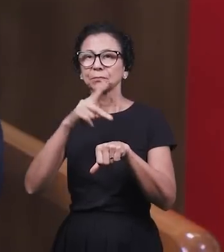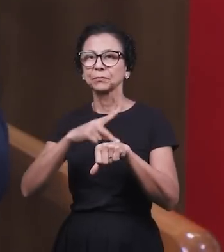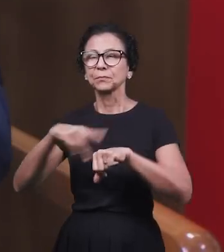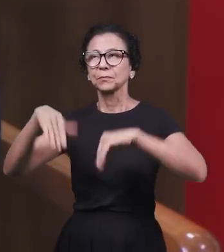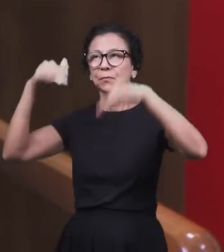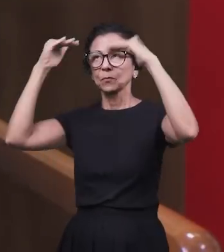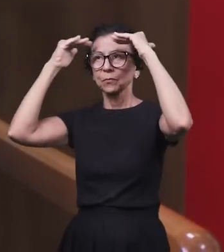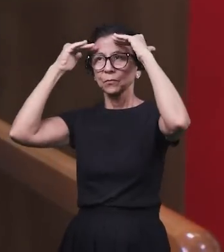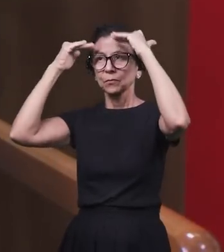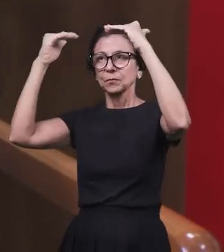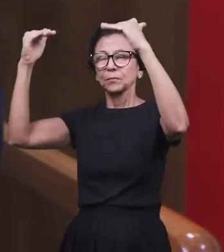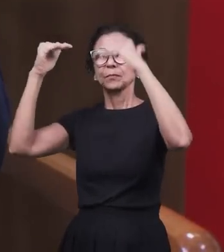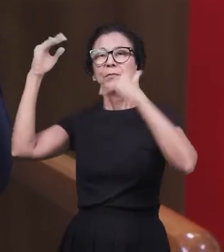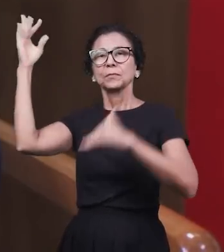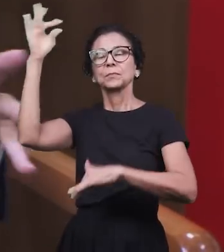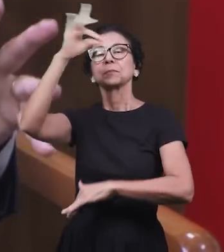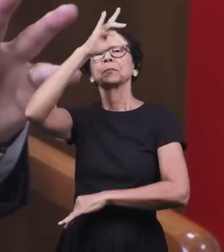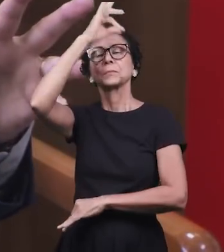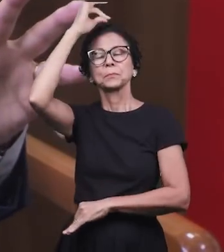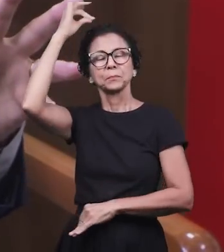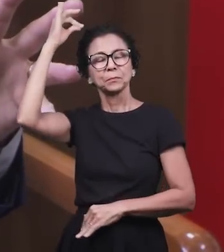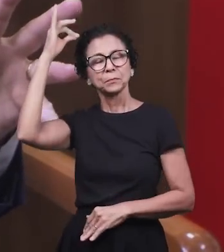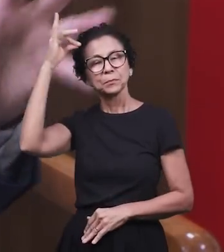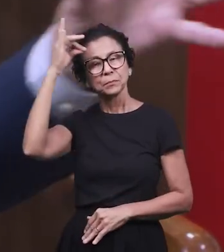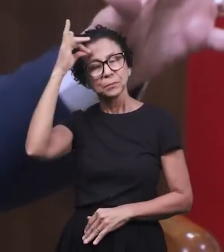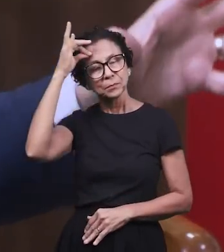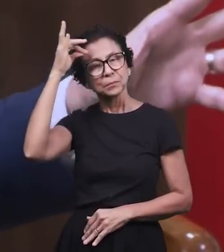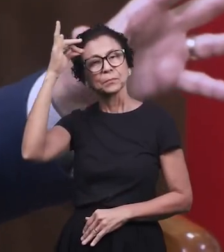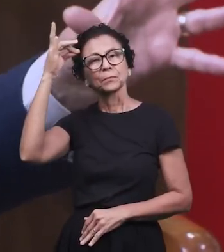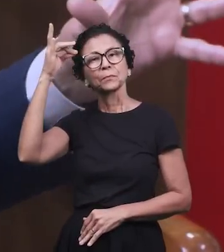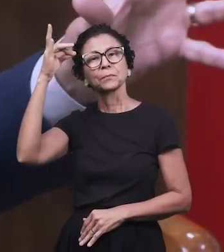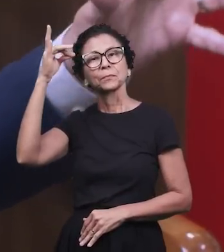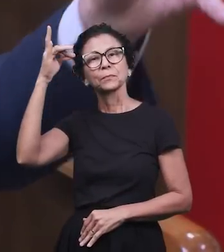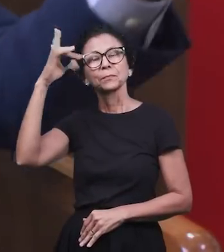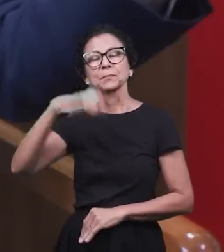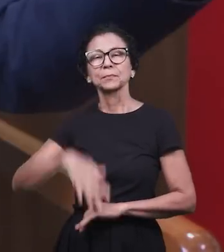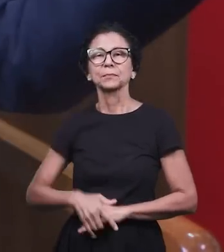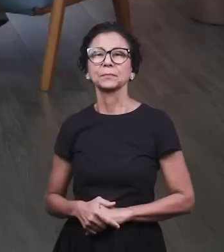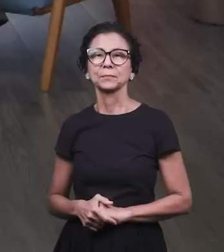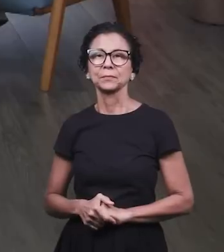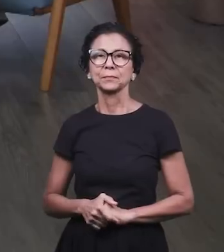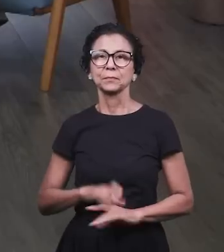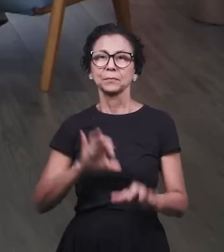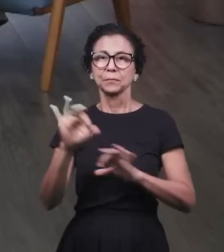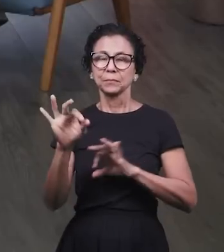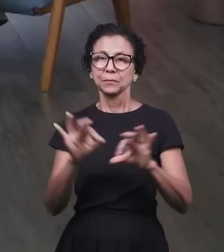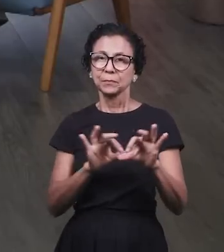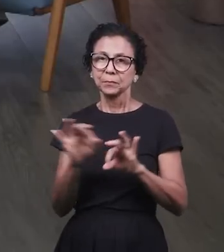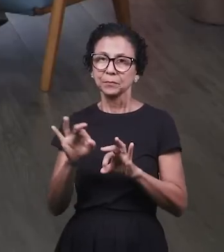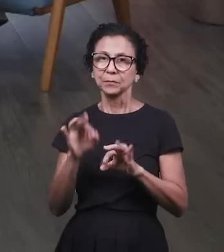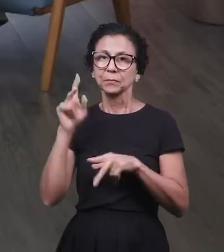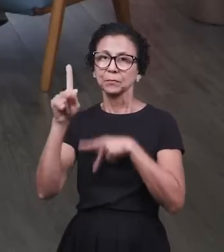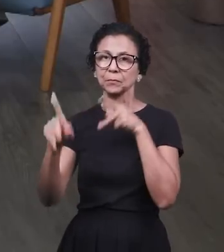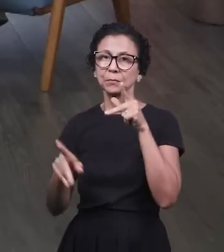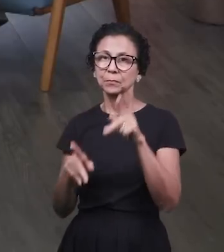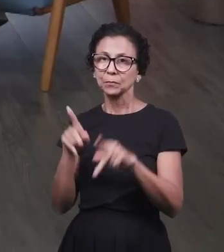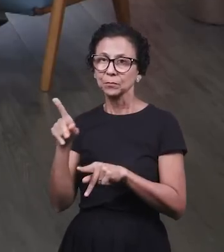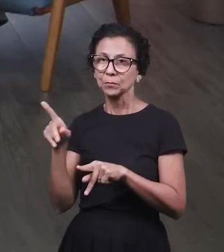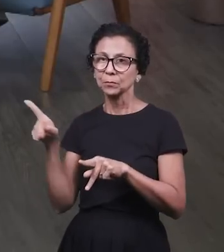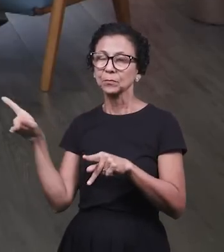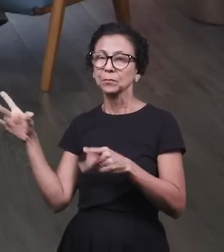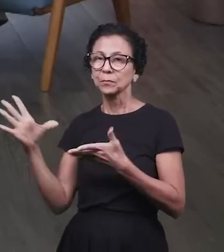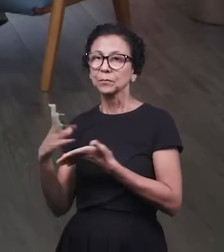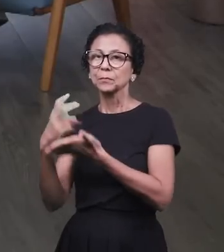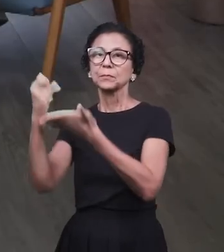ao governo do Espírito Santo, que está pronto para o chamado do Senhor. Essa igreja, ela